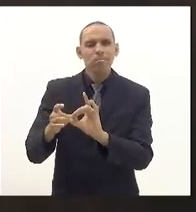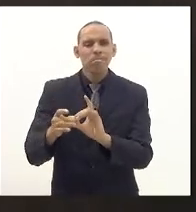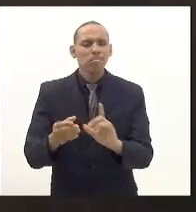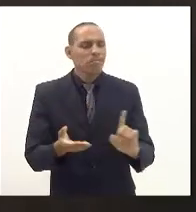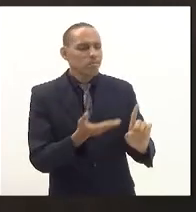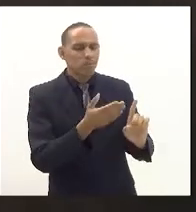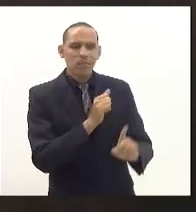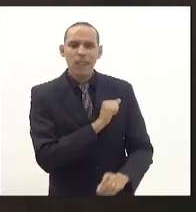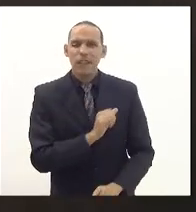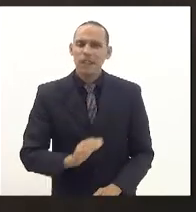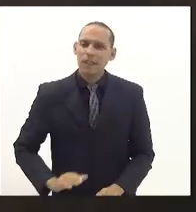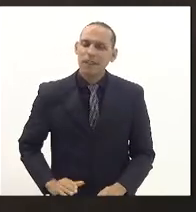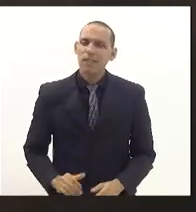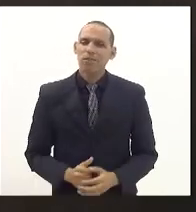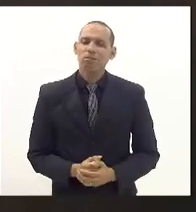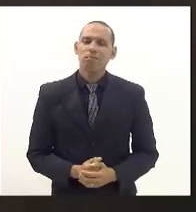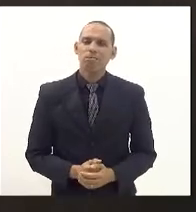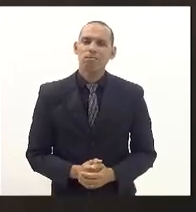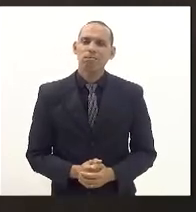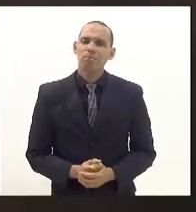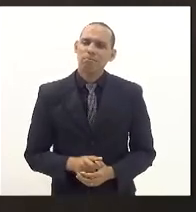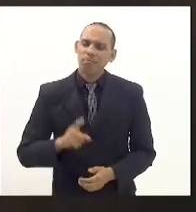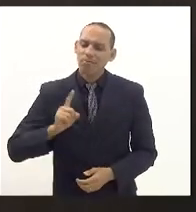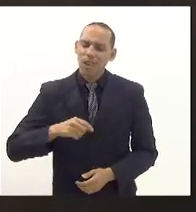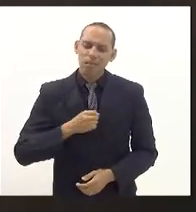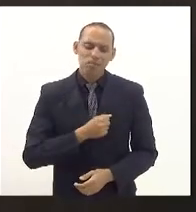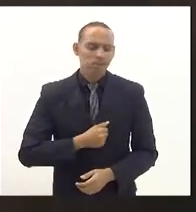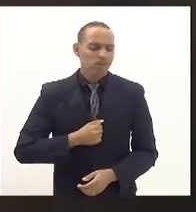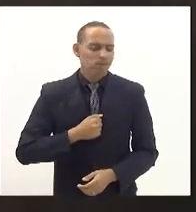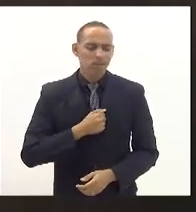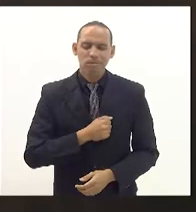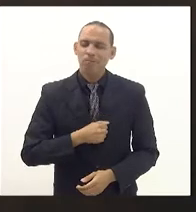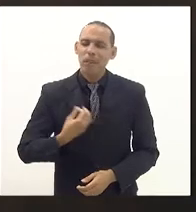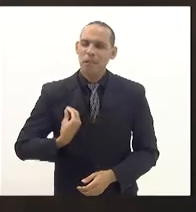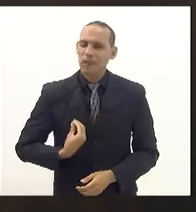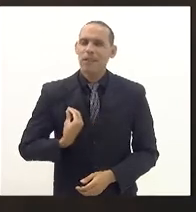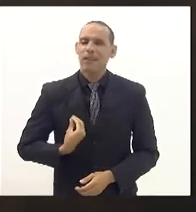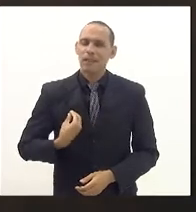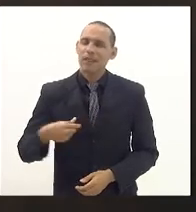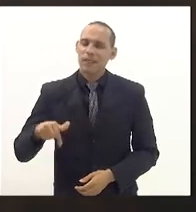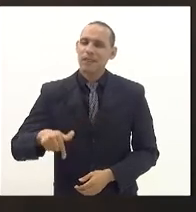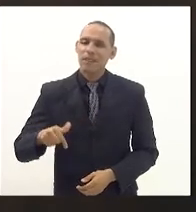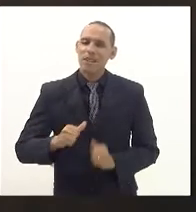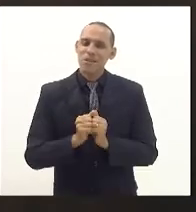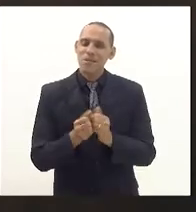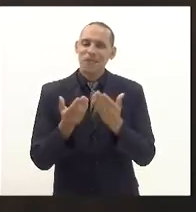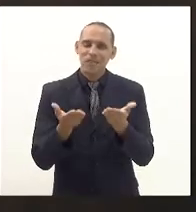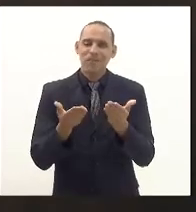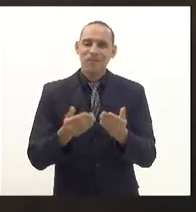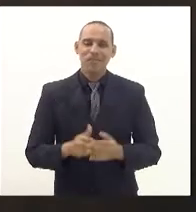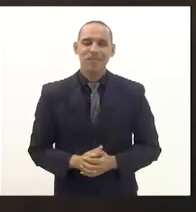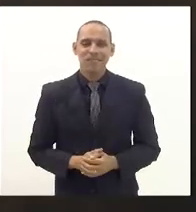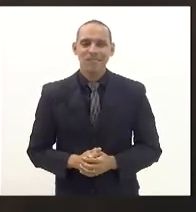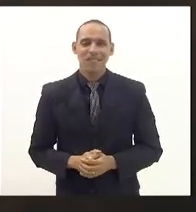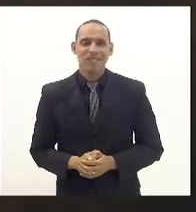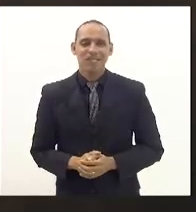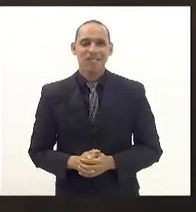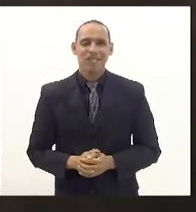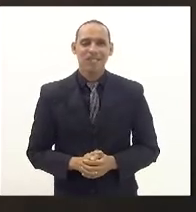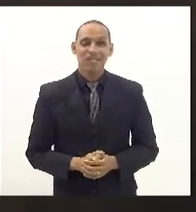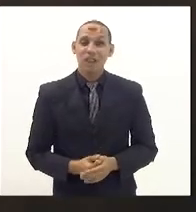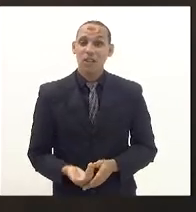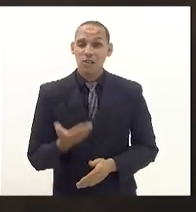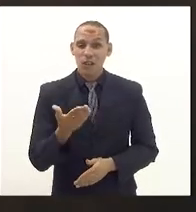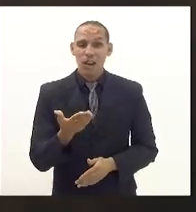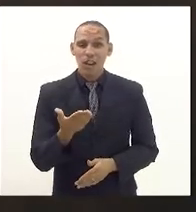Deputado André Ceciliano é uma grande satisfação estar aqui com vossa excelência hoje que já